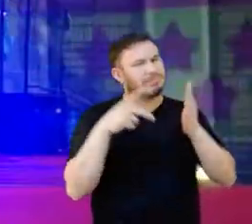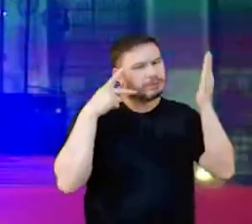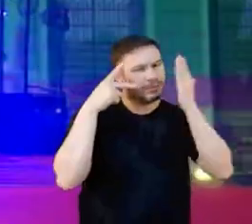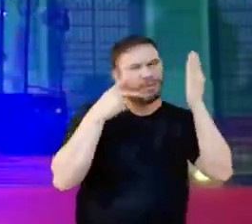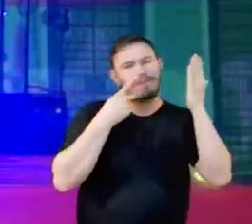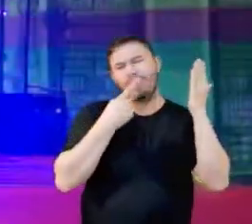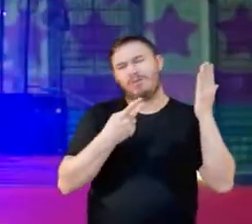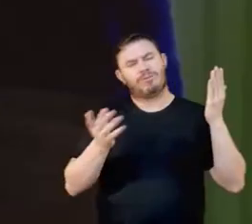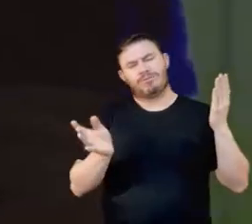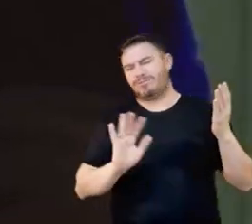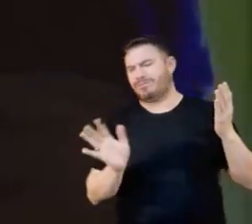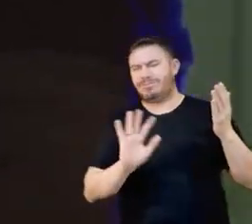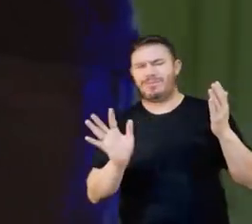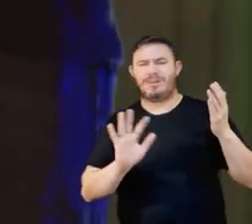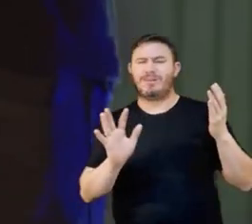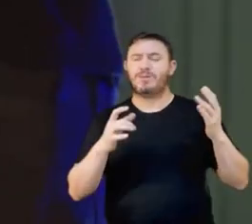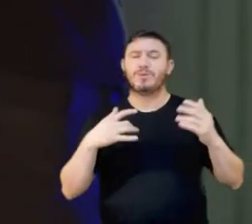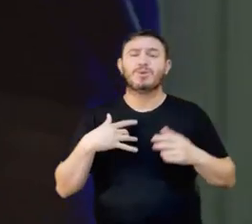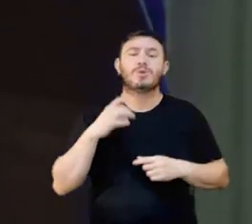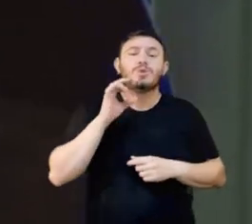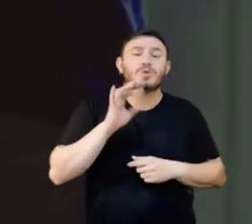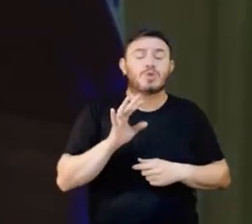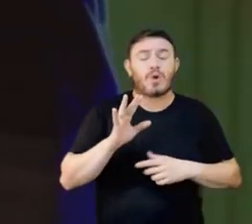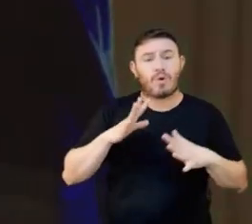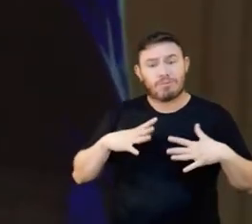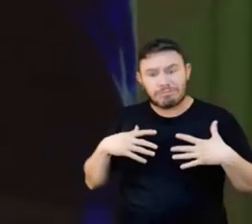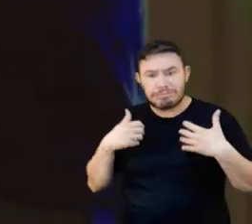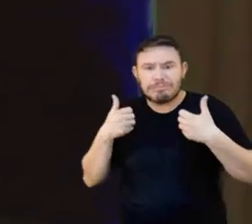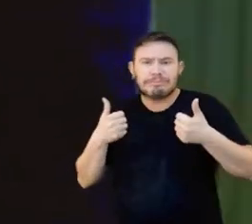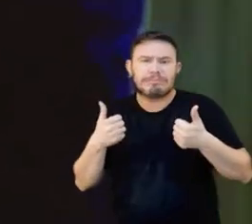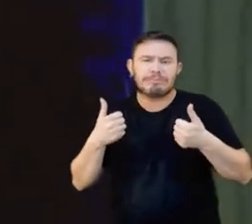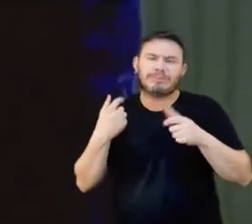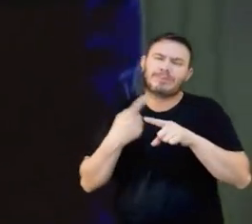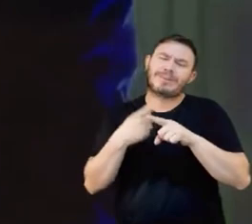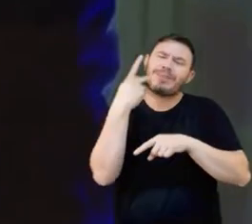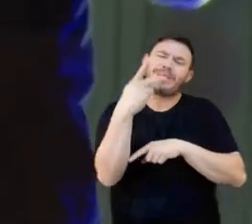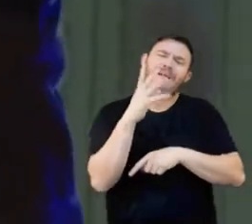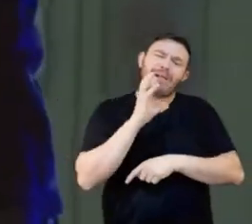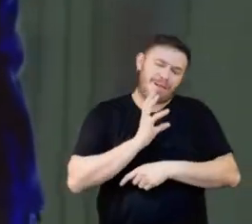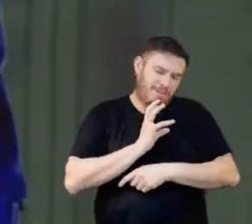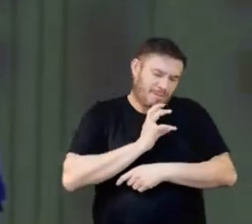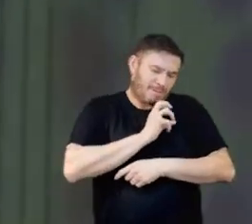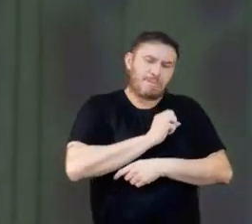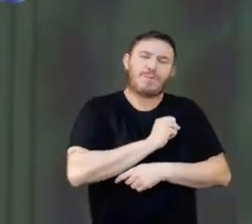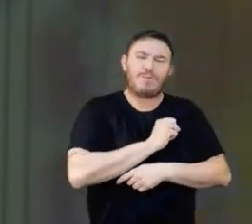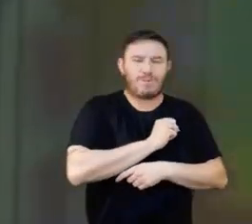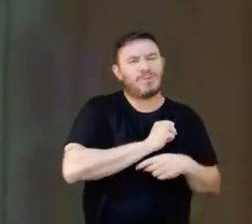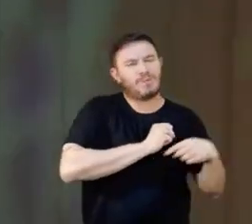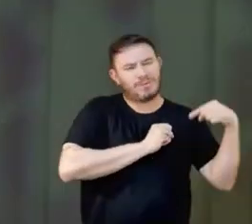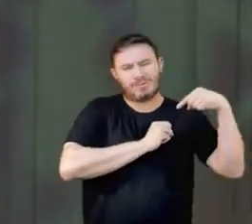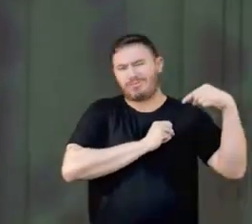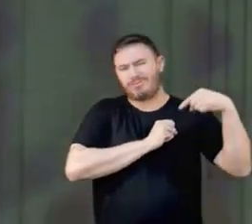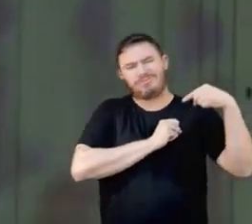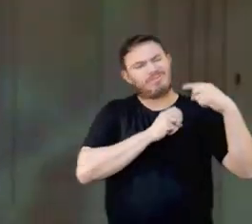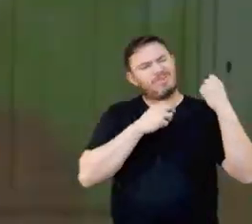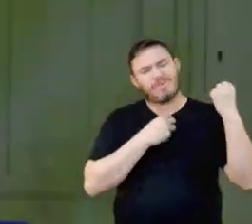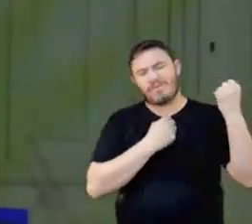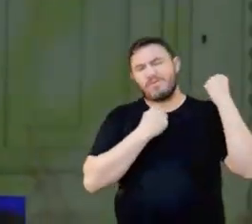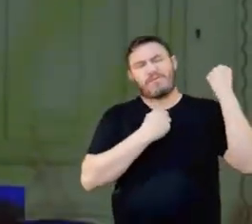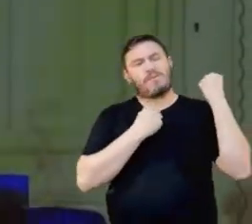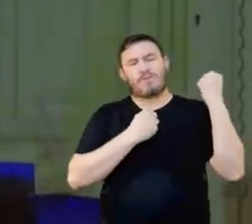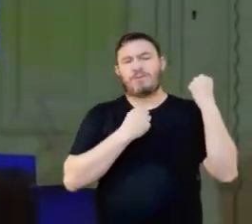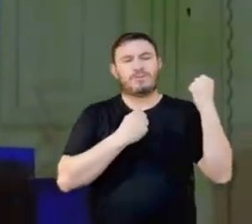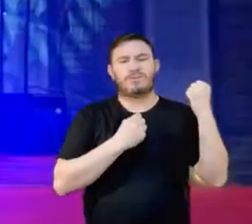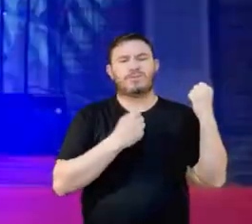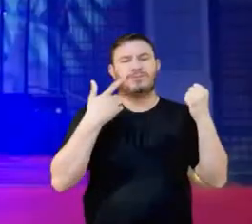disse que desse jeito não vou viver satisfeito, porque o amor é uma coisa mais